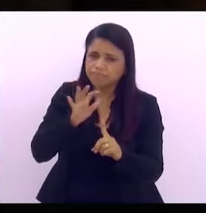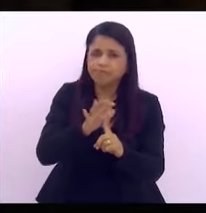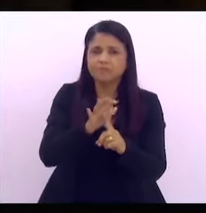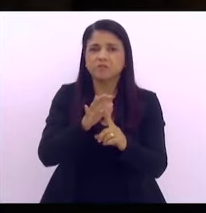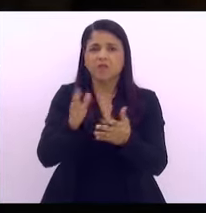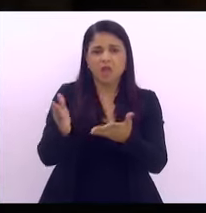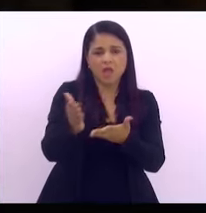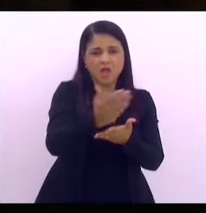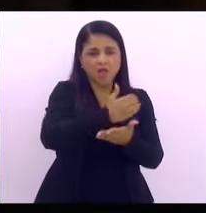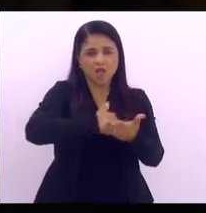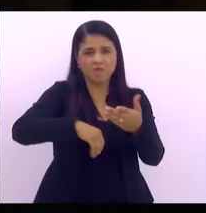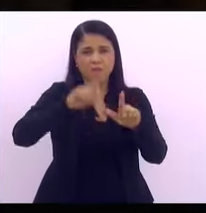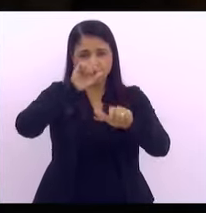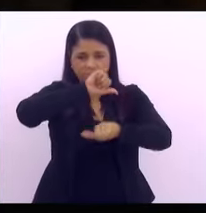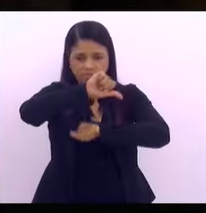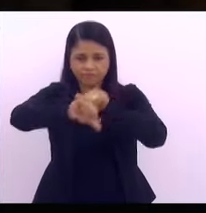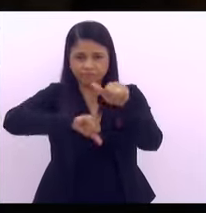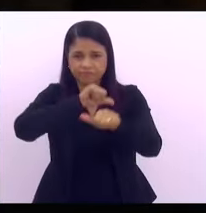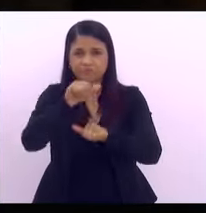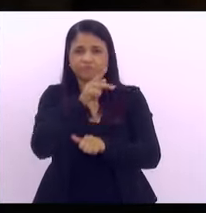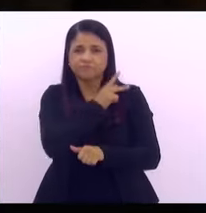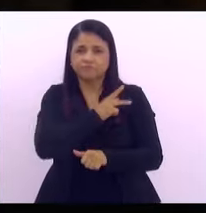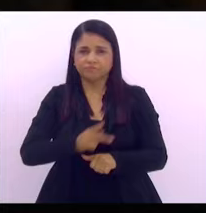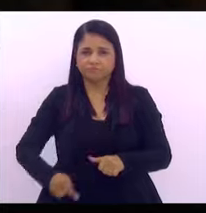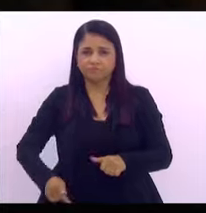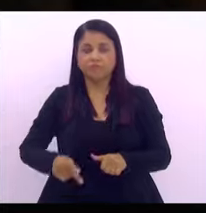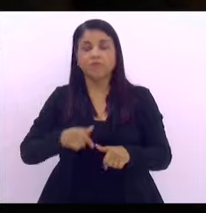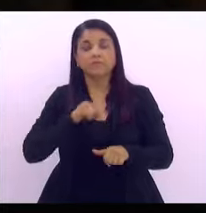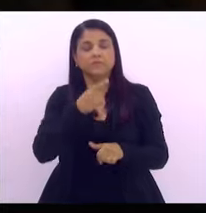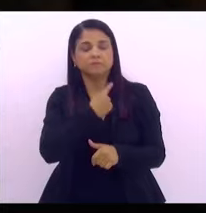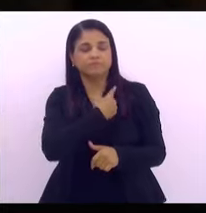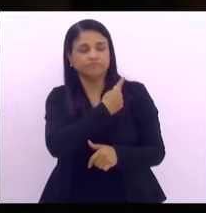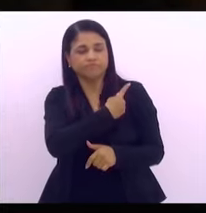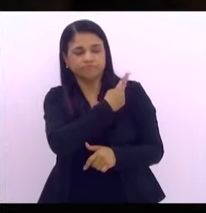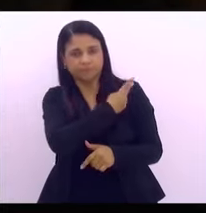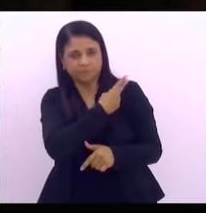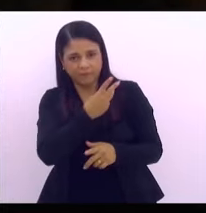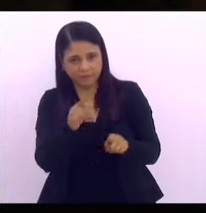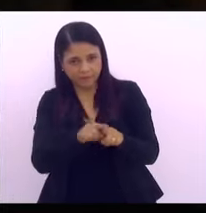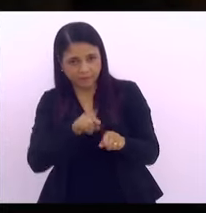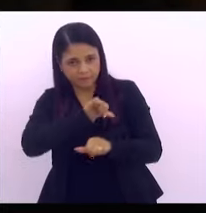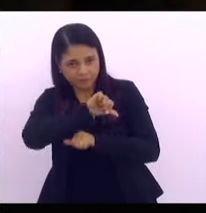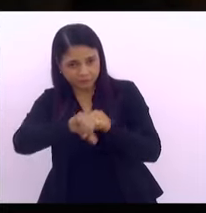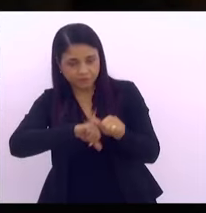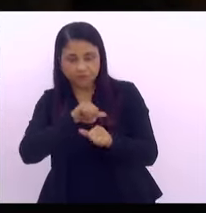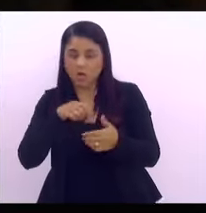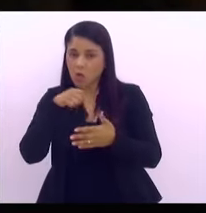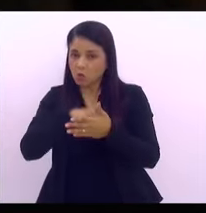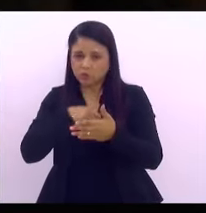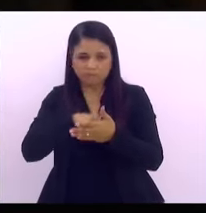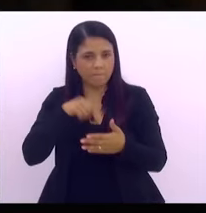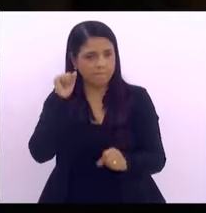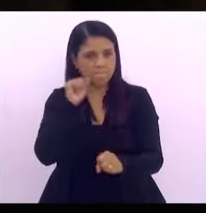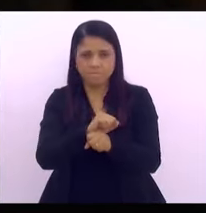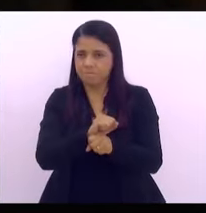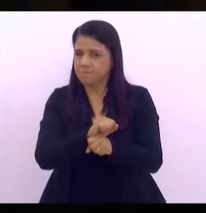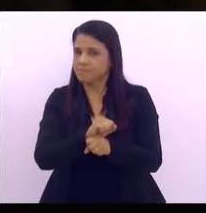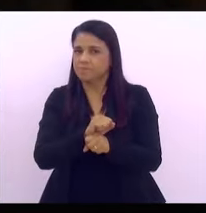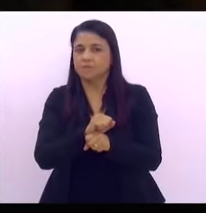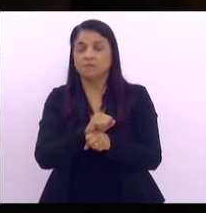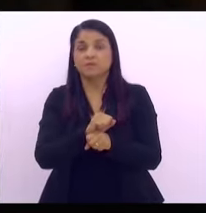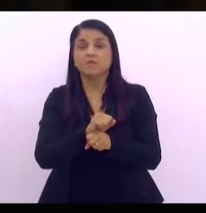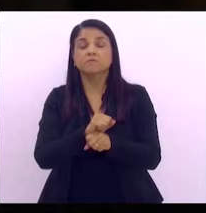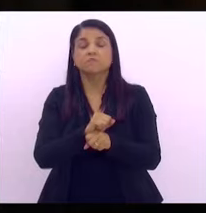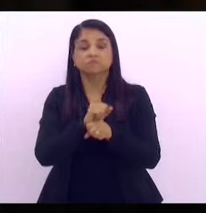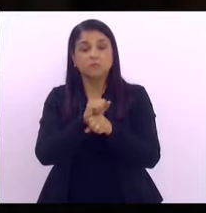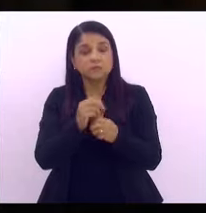reforma trabalhista, com a reforma da Previdência, com a reforma do ensino médio. Essa luta não cessará até que nós observemos